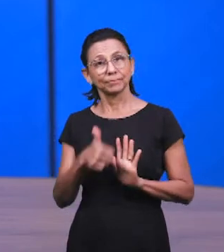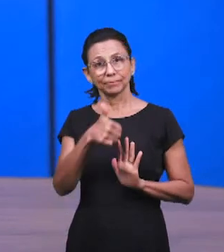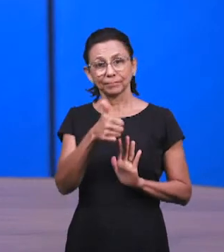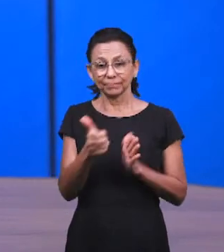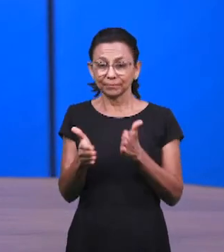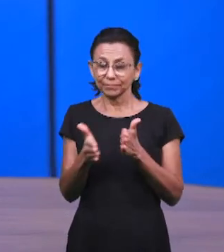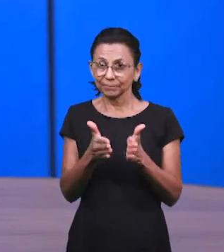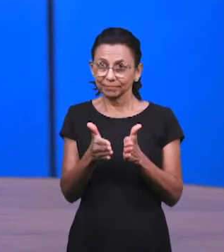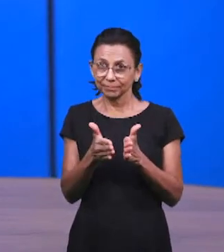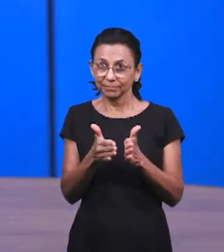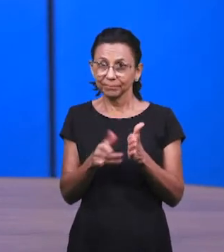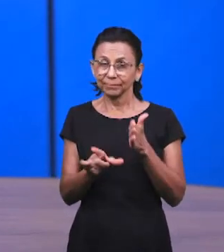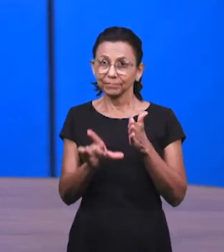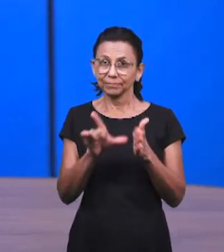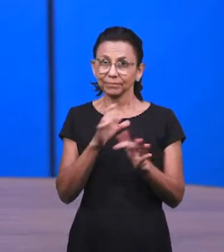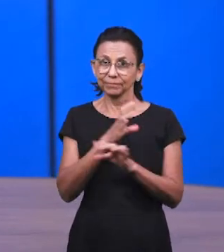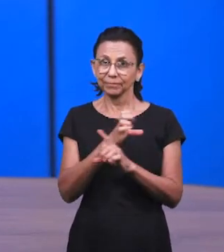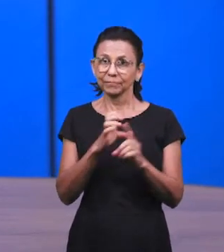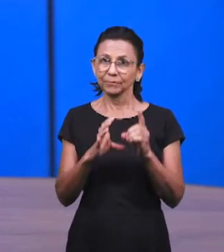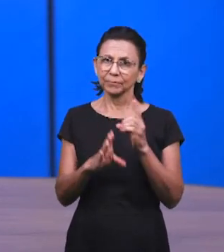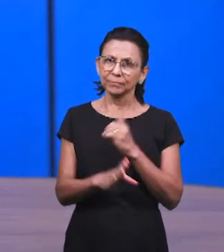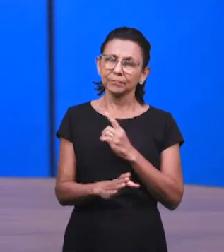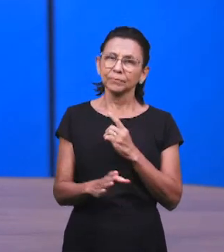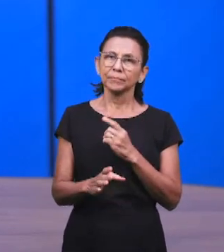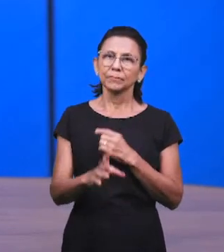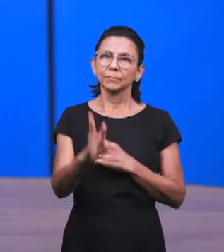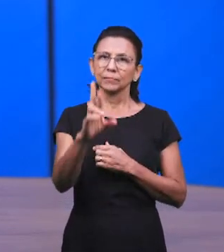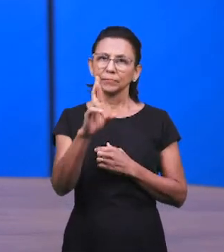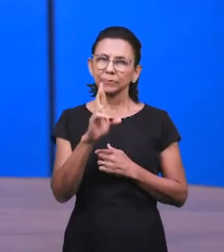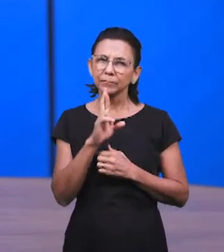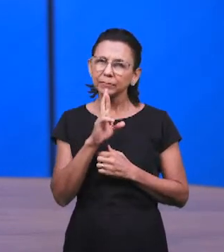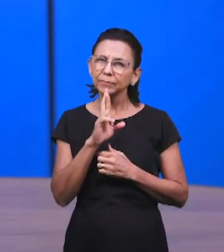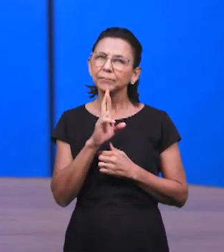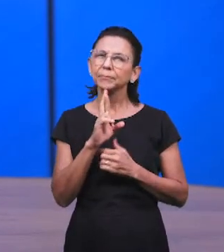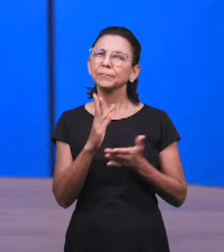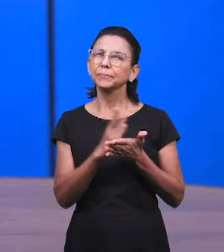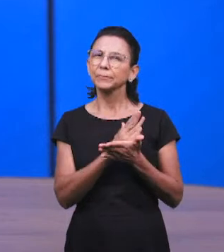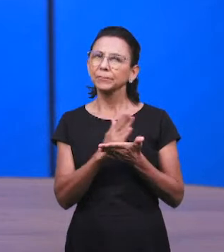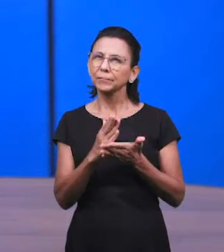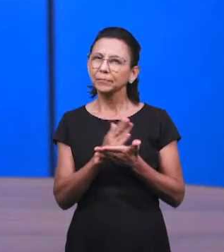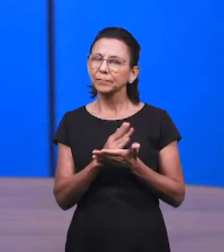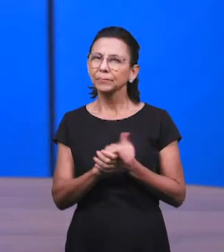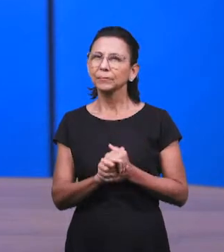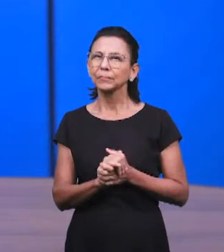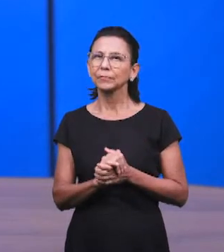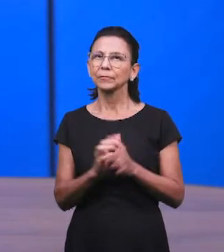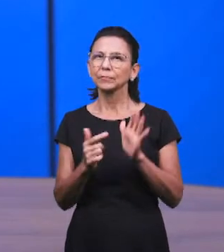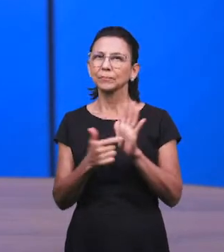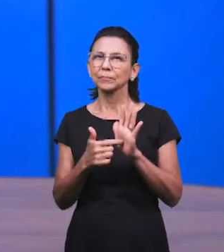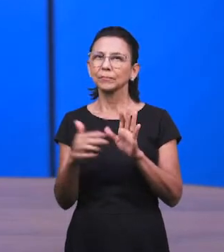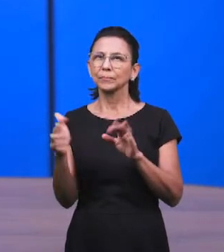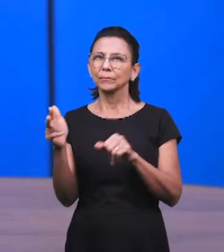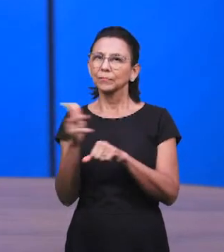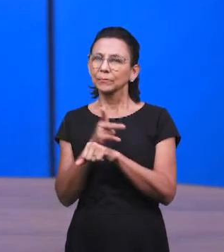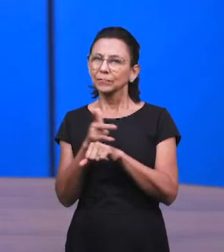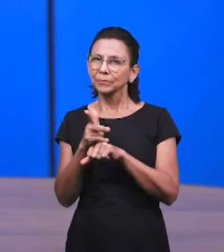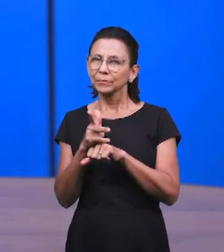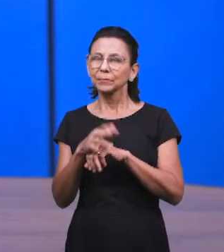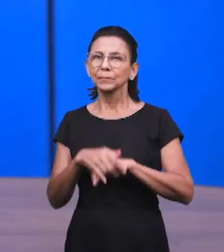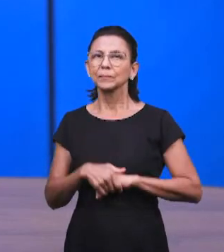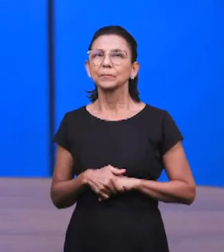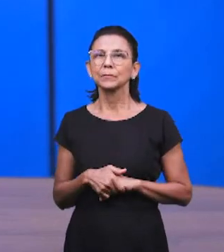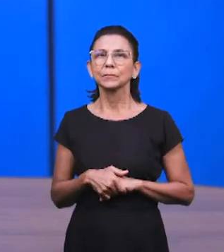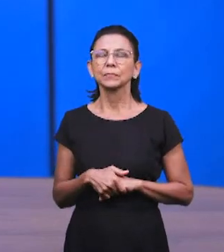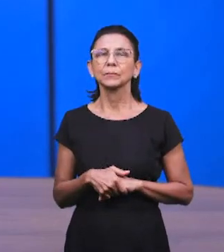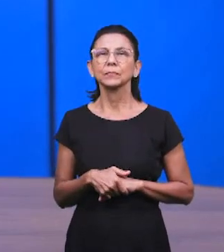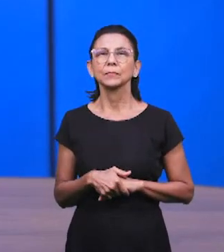primeira parte, um pouco mais cedo, algumas respostas que os irmãos nos enviam através dos vídeos para dar aos nossos